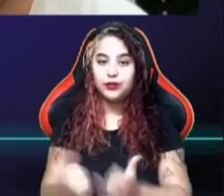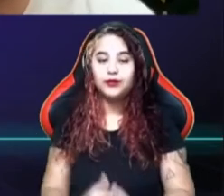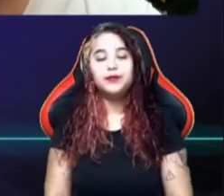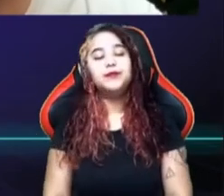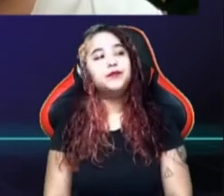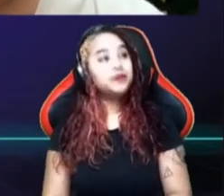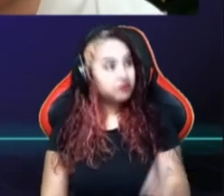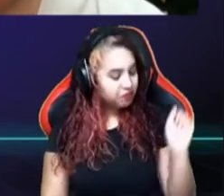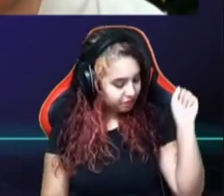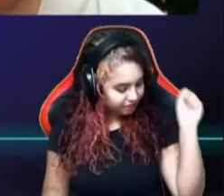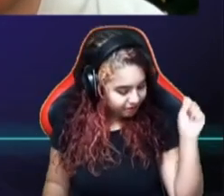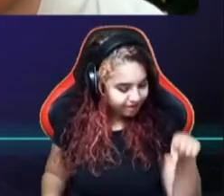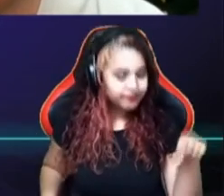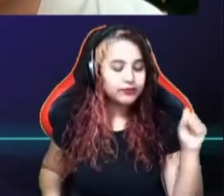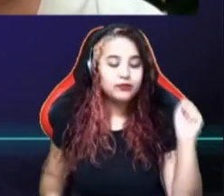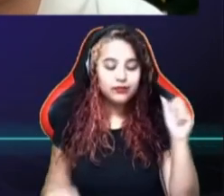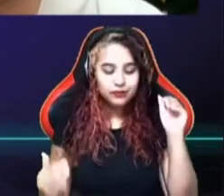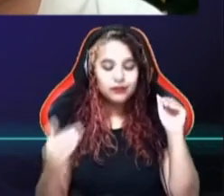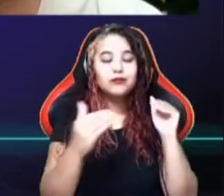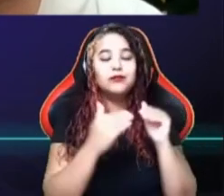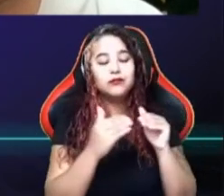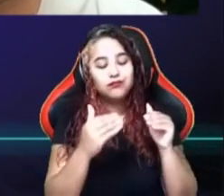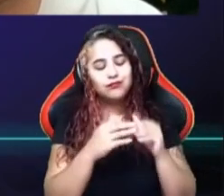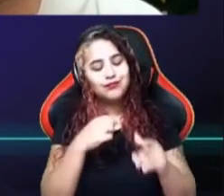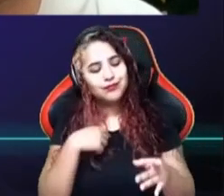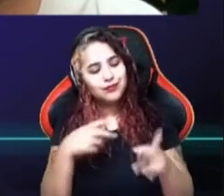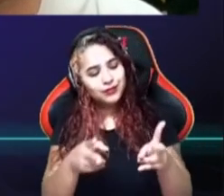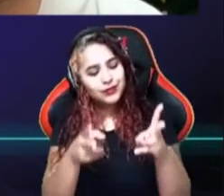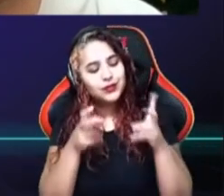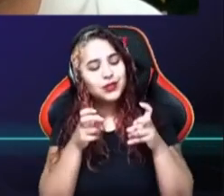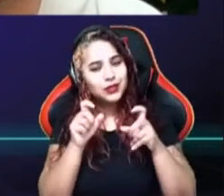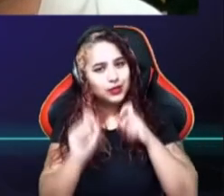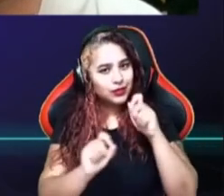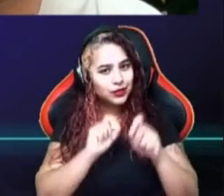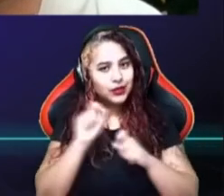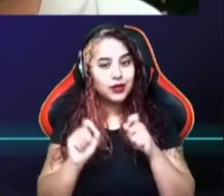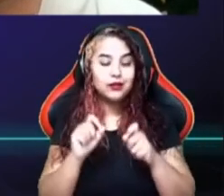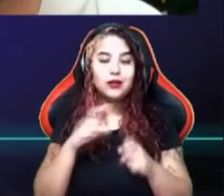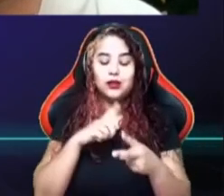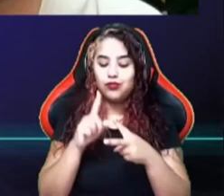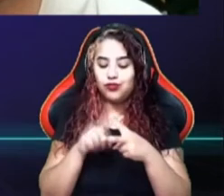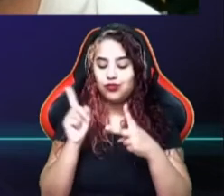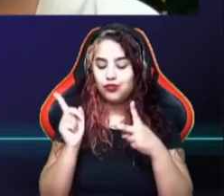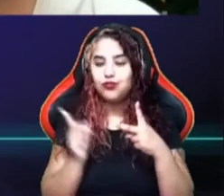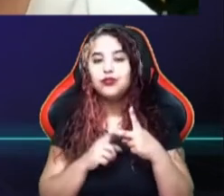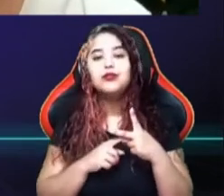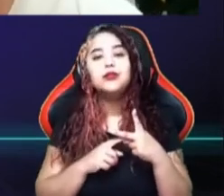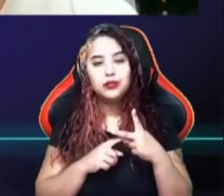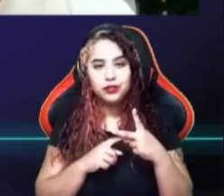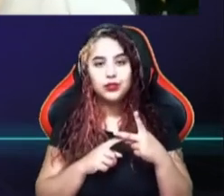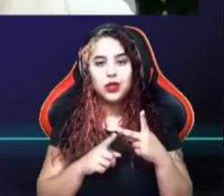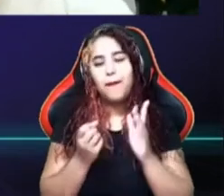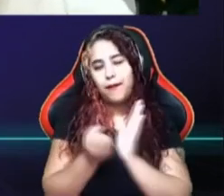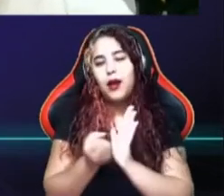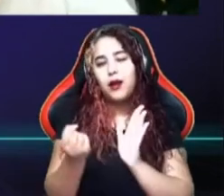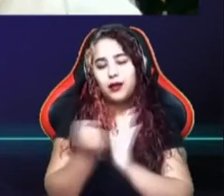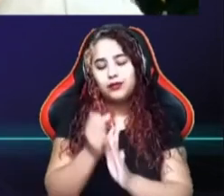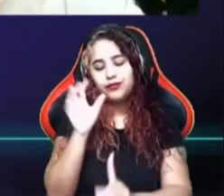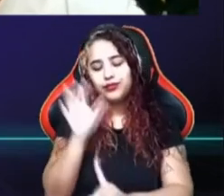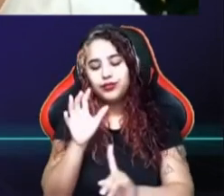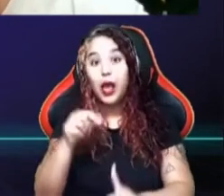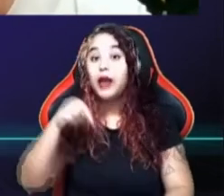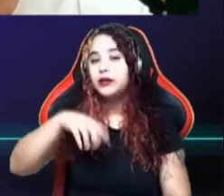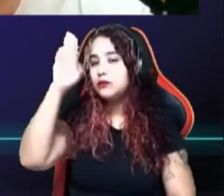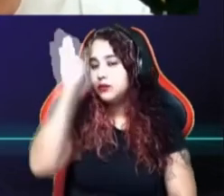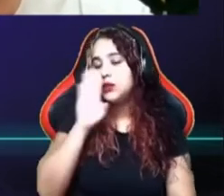aí, assim, uma coisa que eu vejo, né, é que eu vejo basicamente duas formas, né, de como é que as marcas estão. Pelo menos do que a gente está vendo aqui no Brasil,